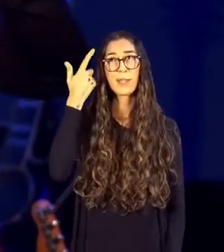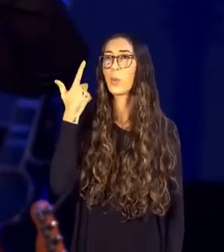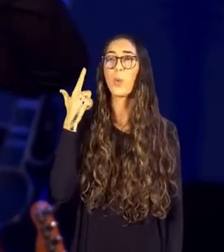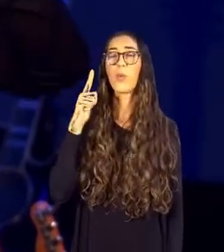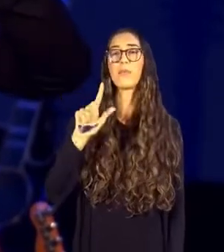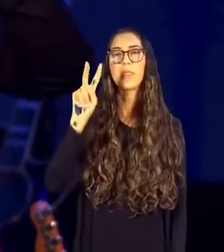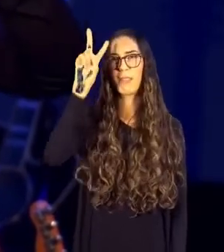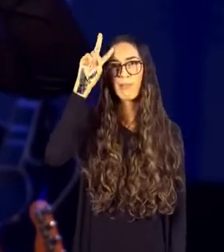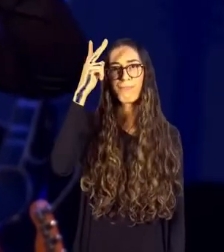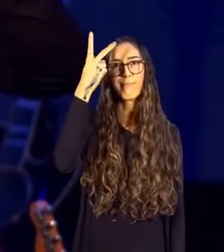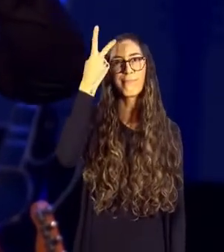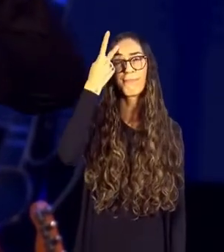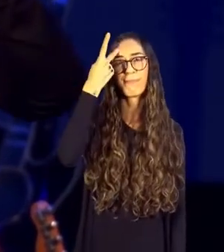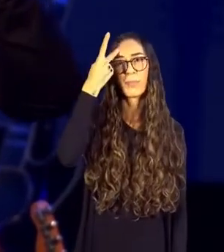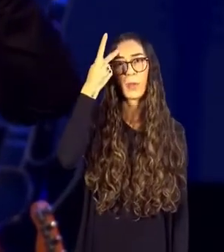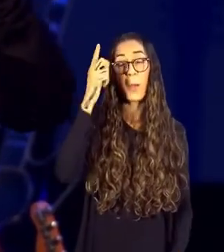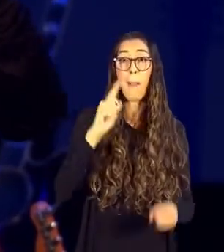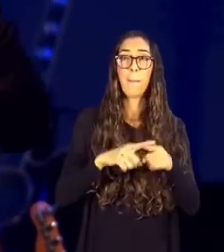cada plano maligno.